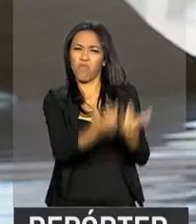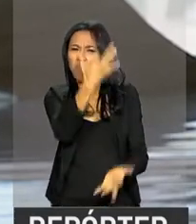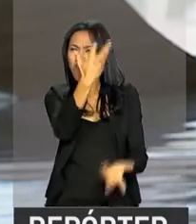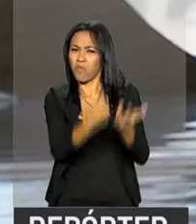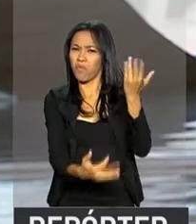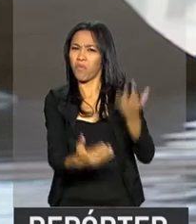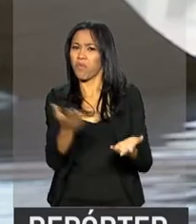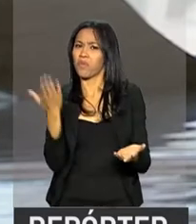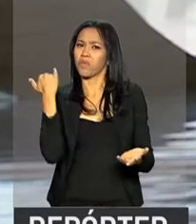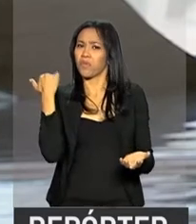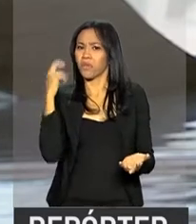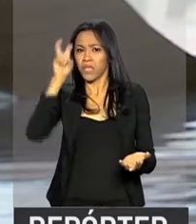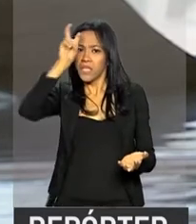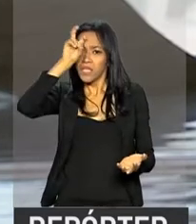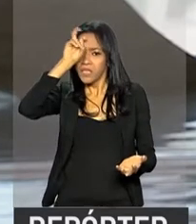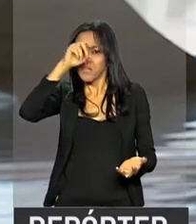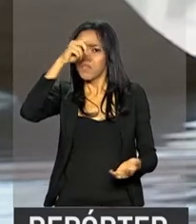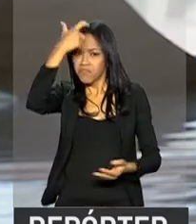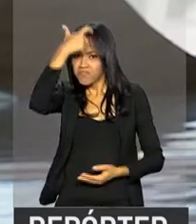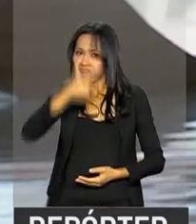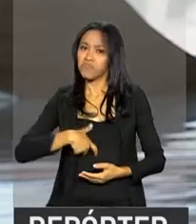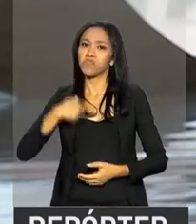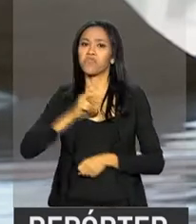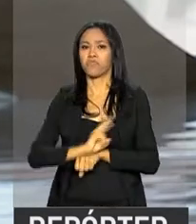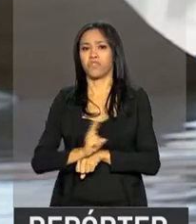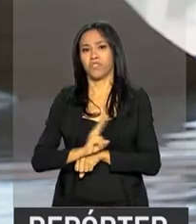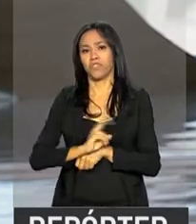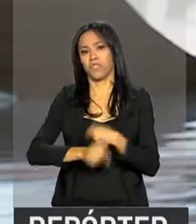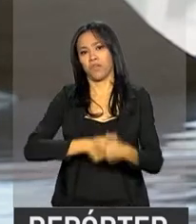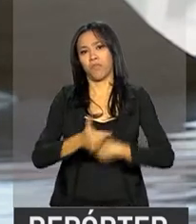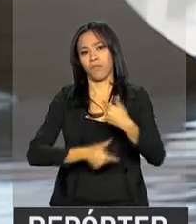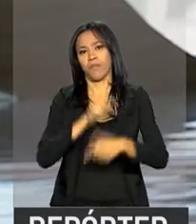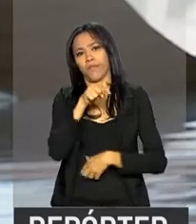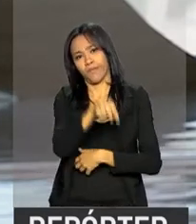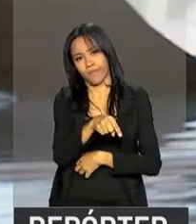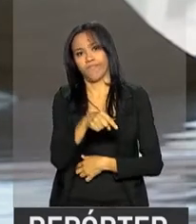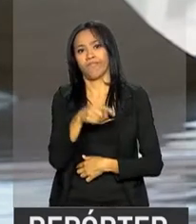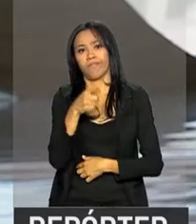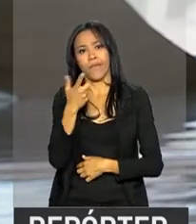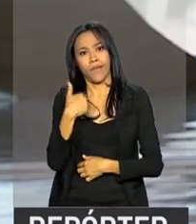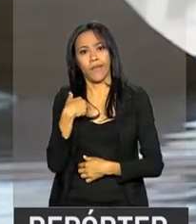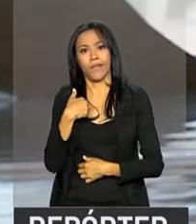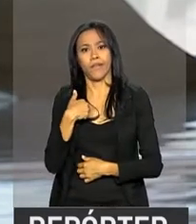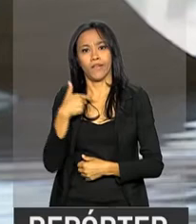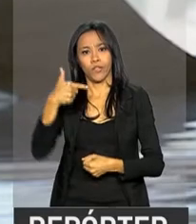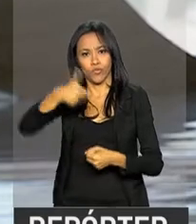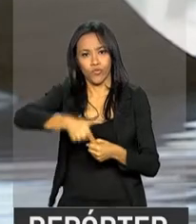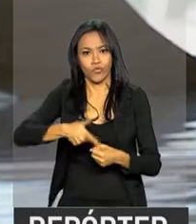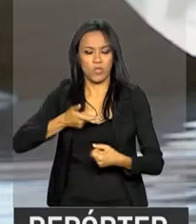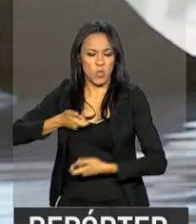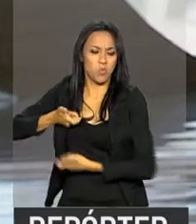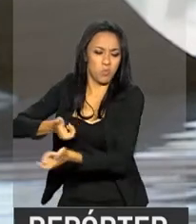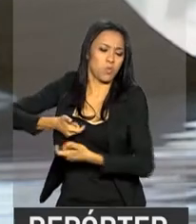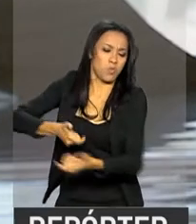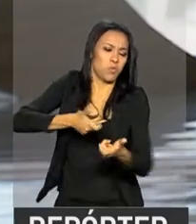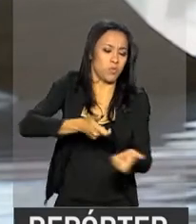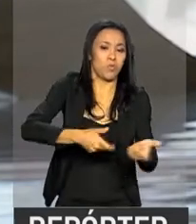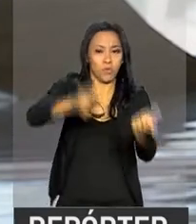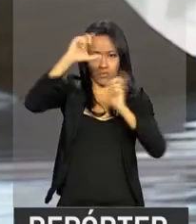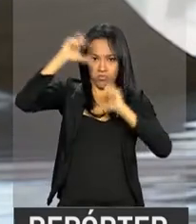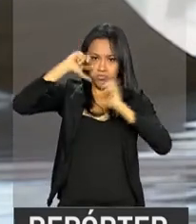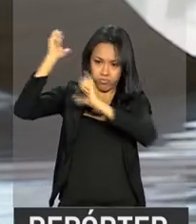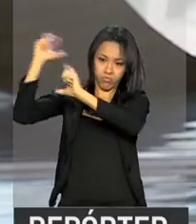quinta-feira cometido pelo próprio vigia da instituição ele jogou um combustível nele e nas